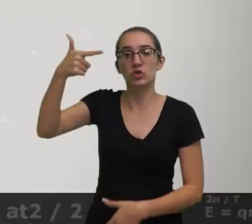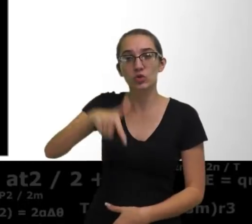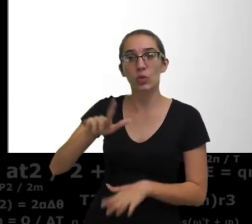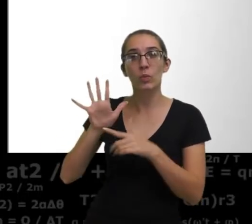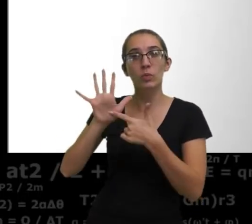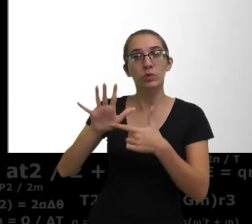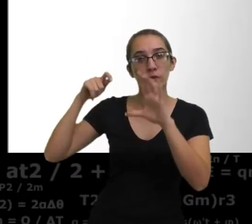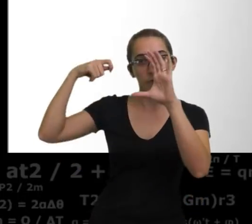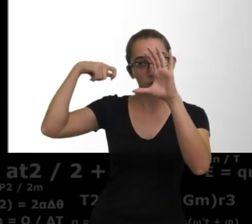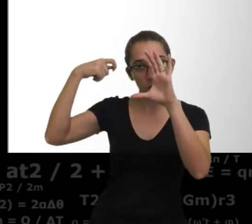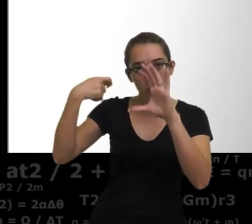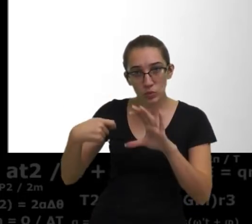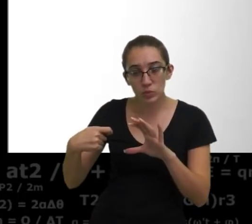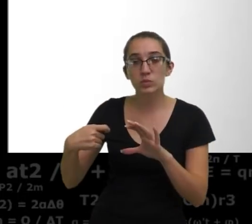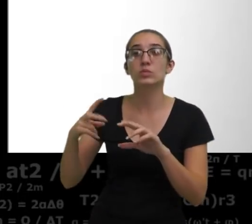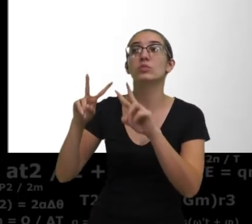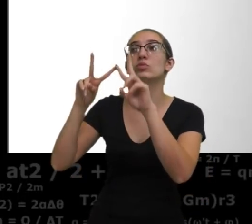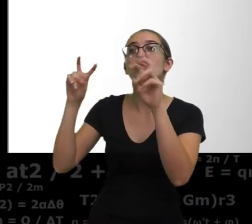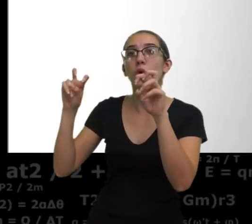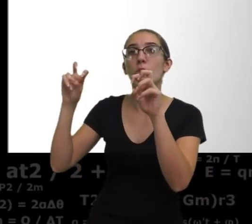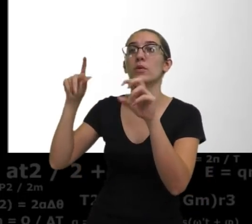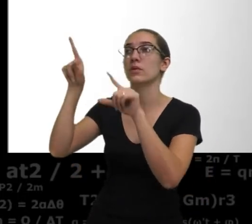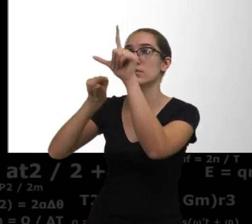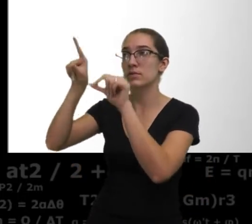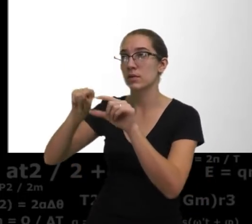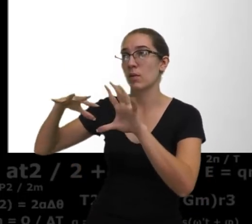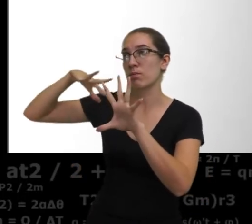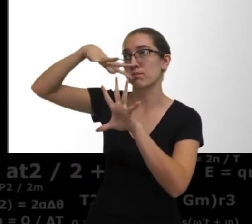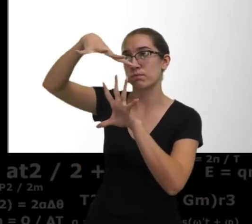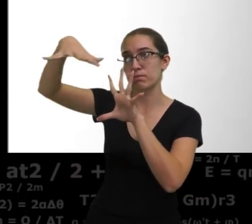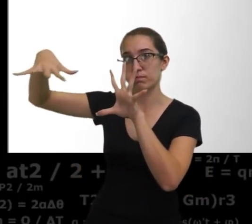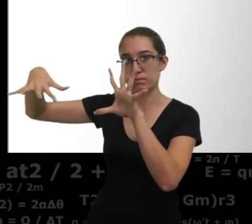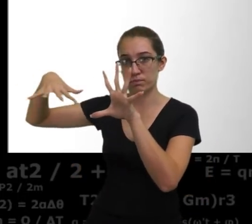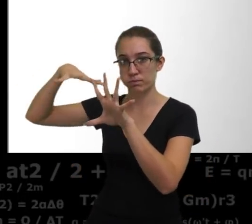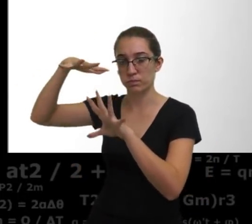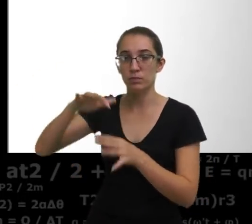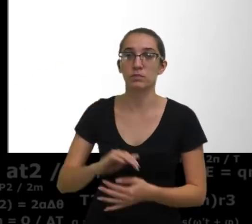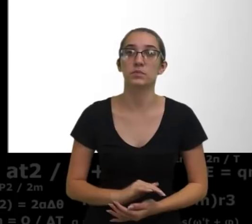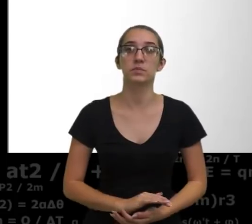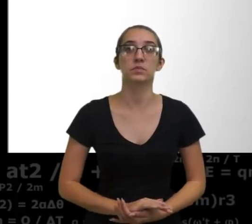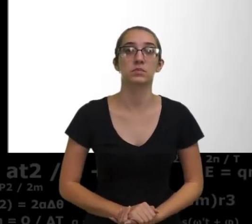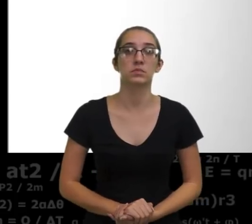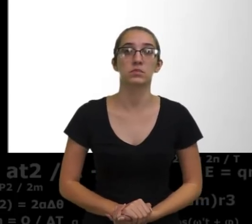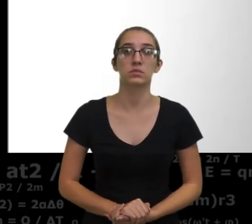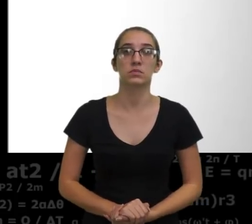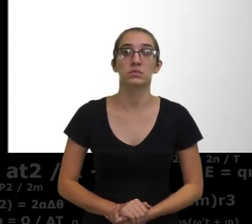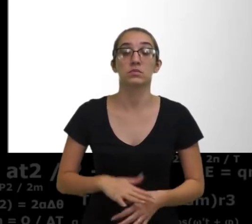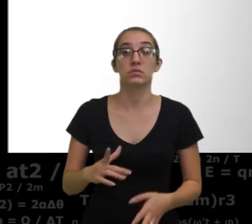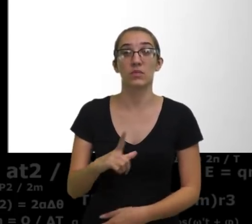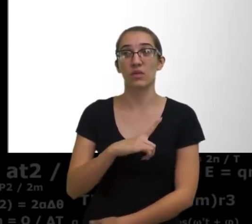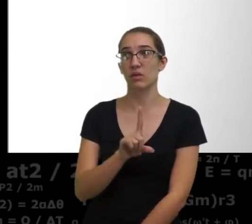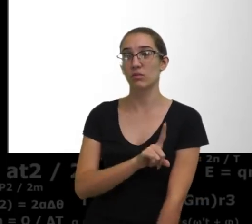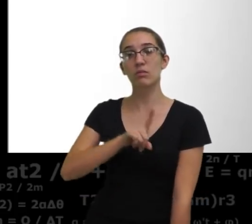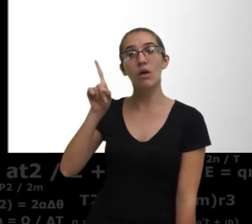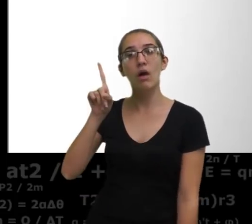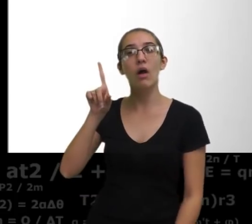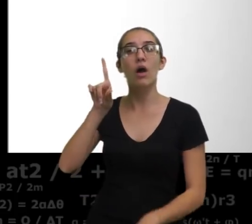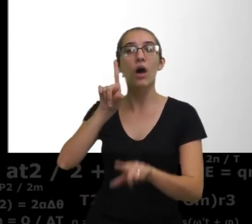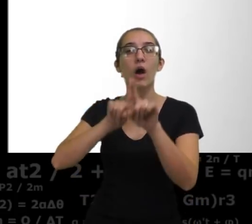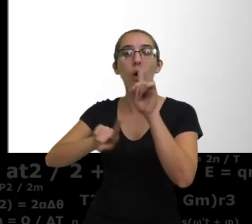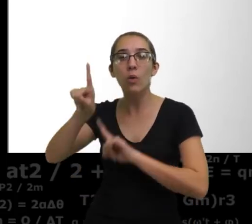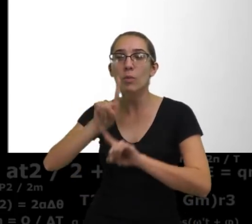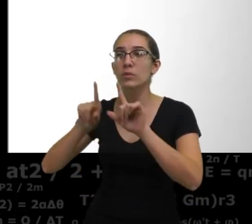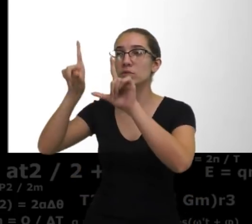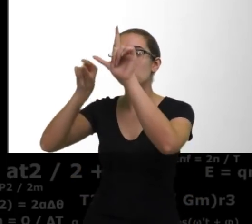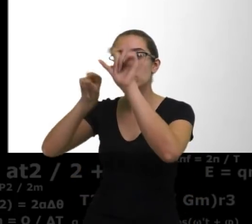tá? Então, tem algumas estrelas aqui que elas foram observadas por tempo suficiente